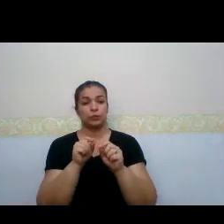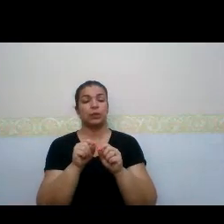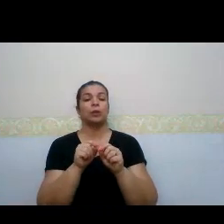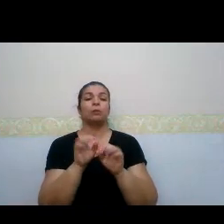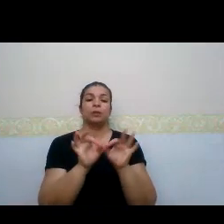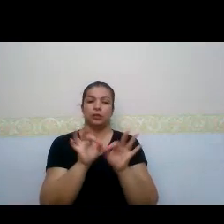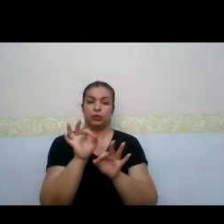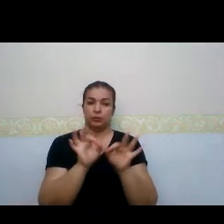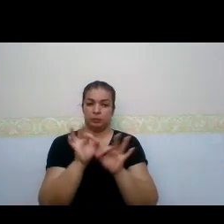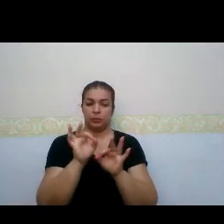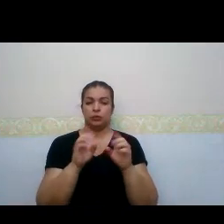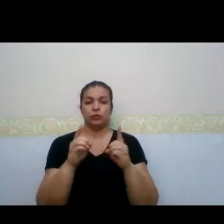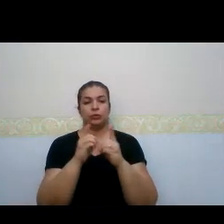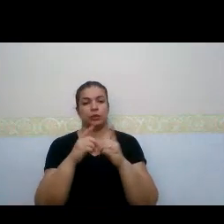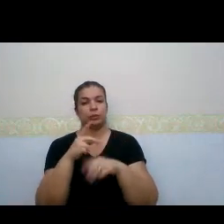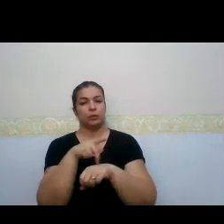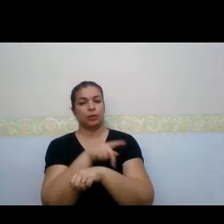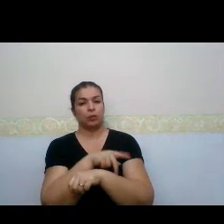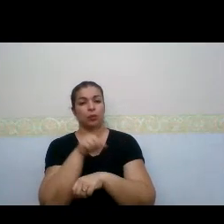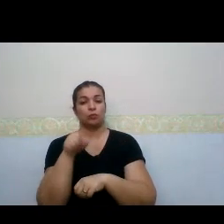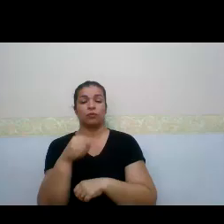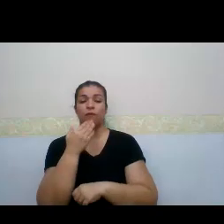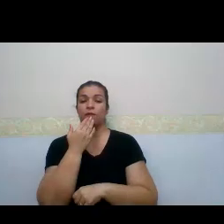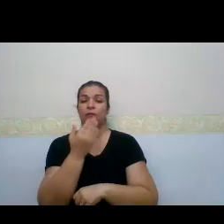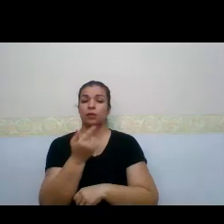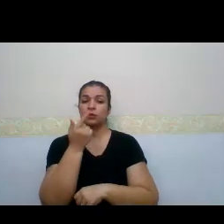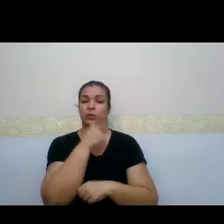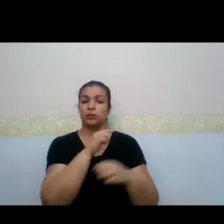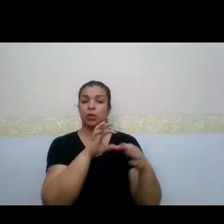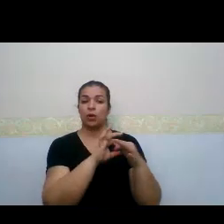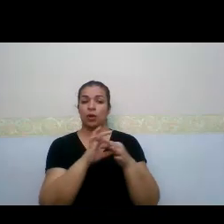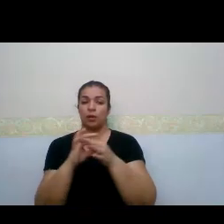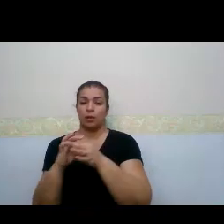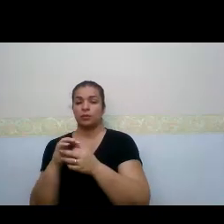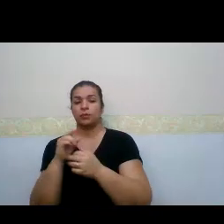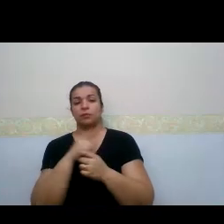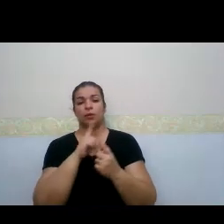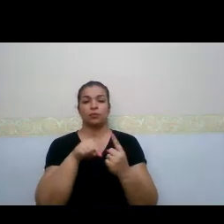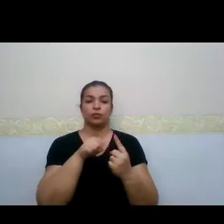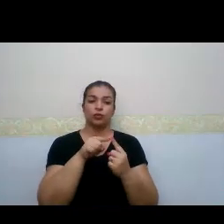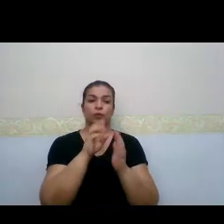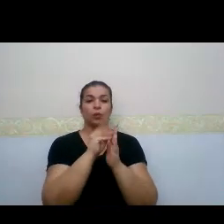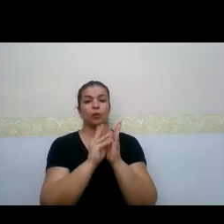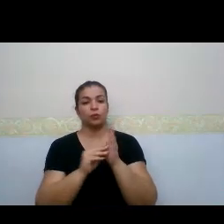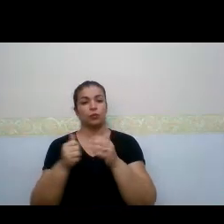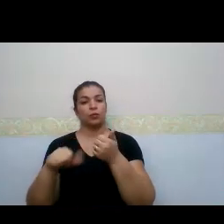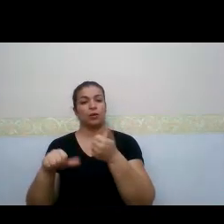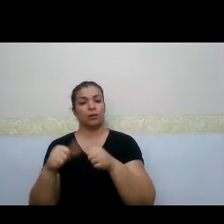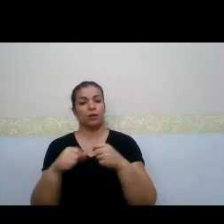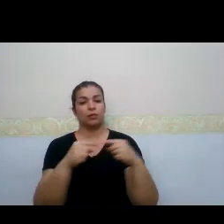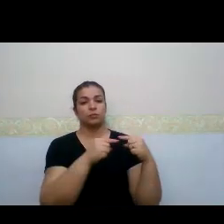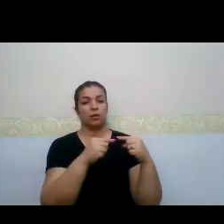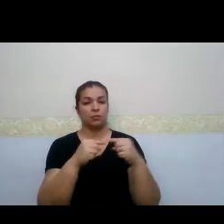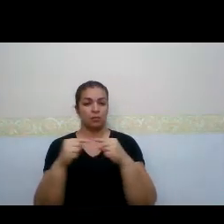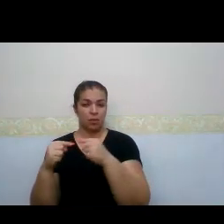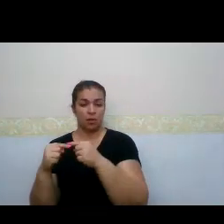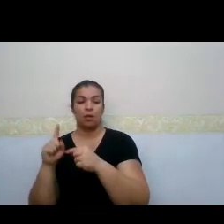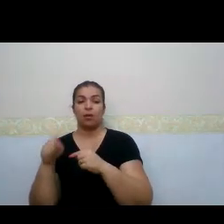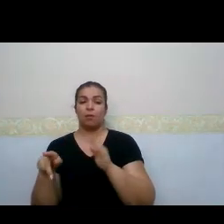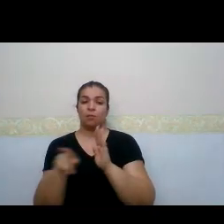didático-pedagógico ele favorece que exista coerência entre objetivos, conteúdos e avaliações. Isso está lá no plano de